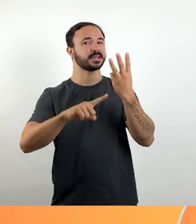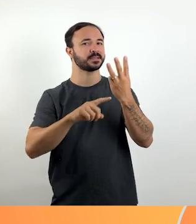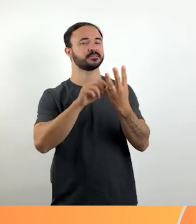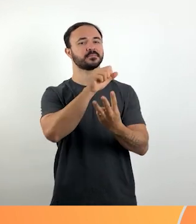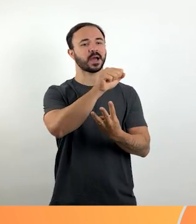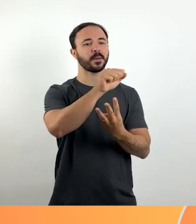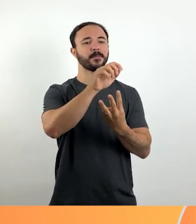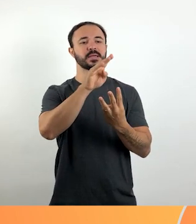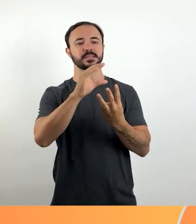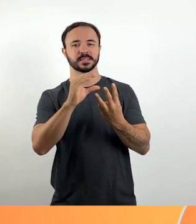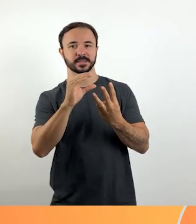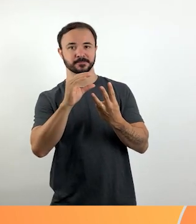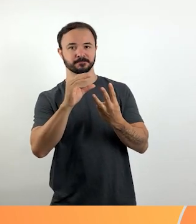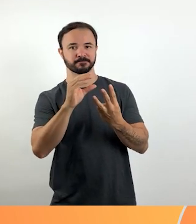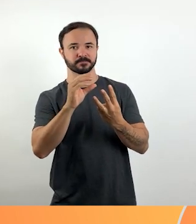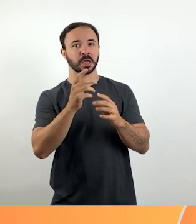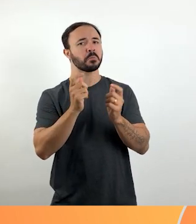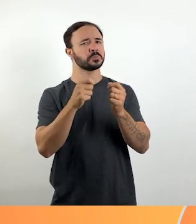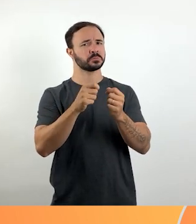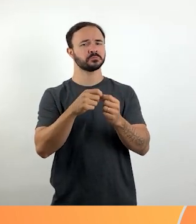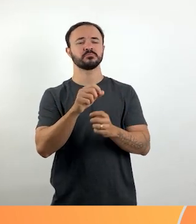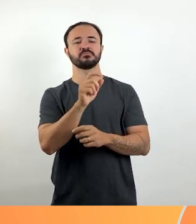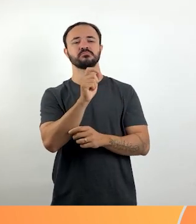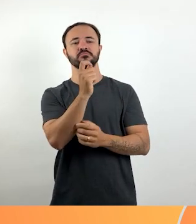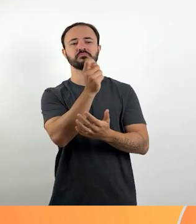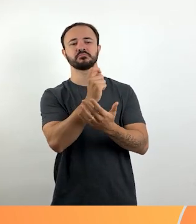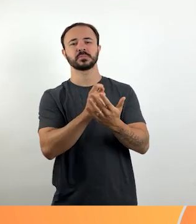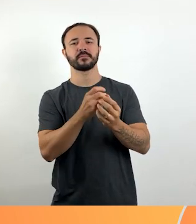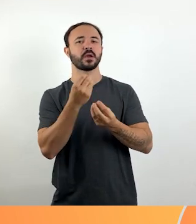posso escrever ele da seguinte maneira.